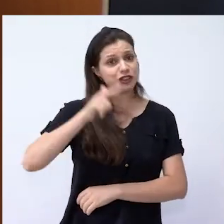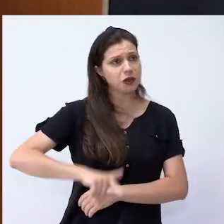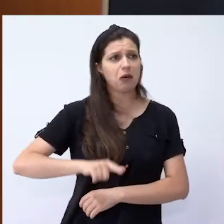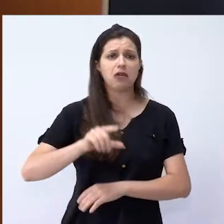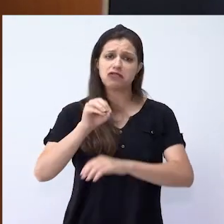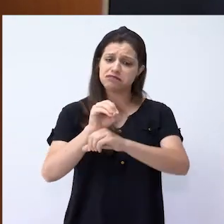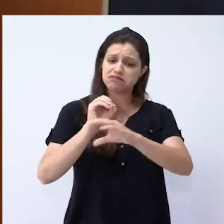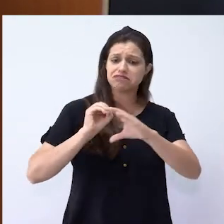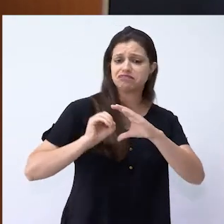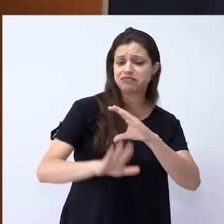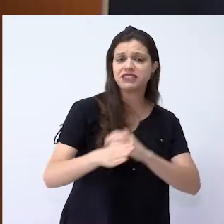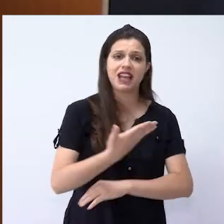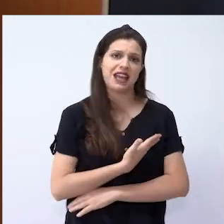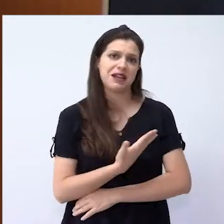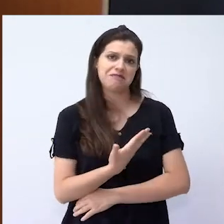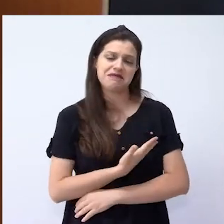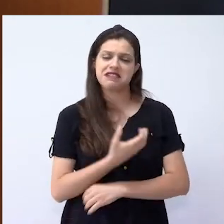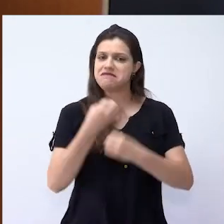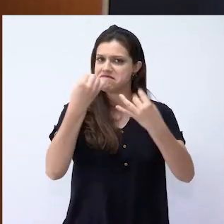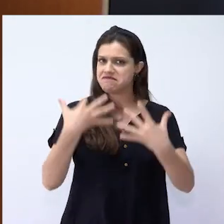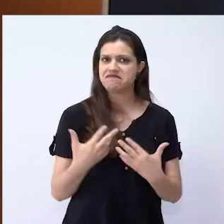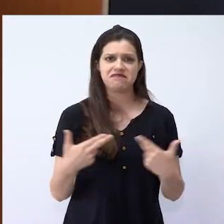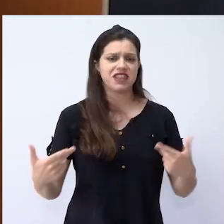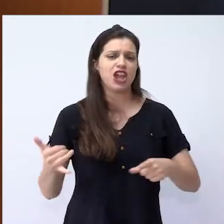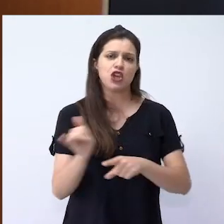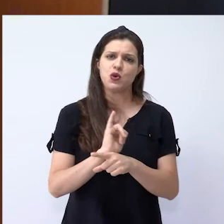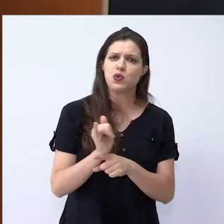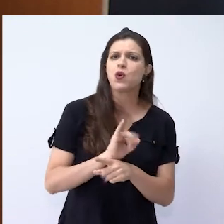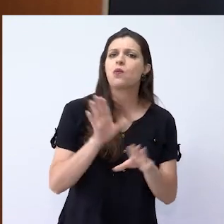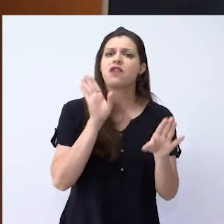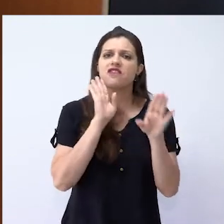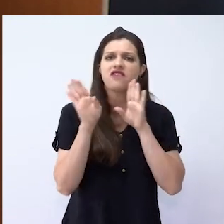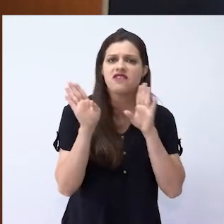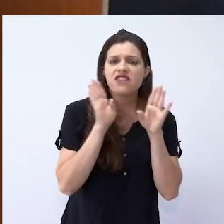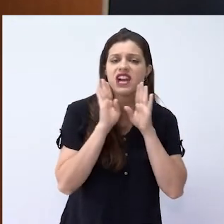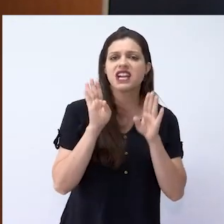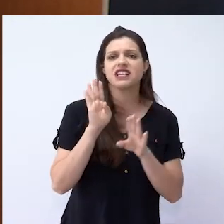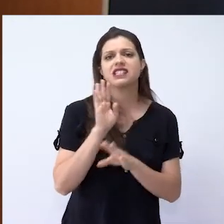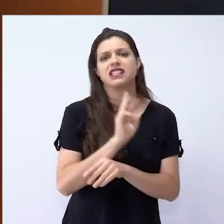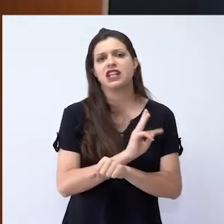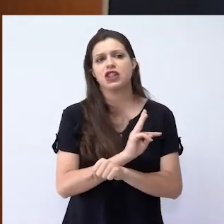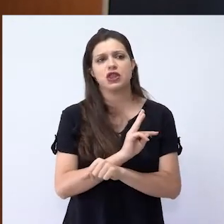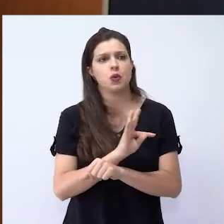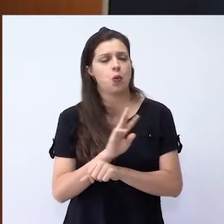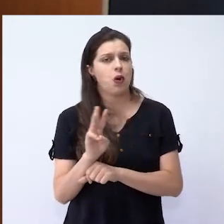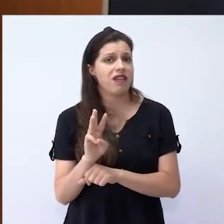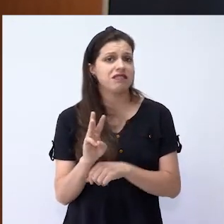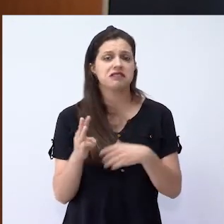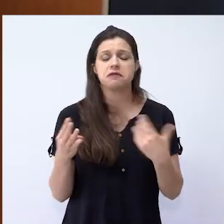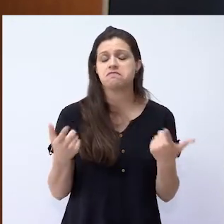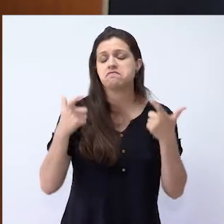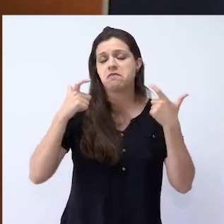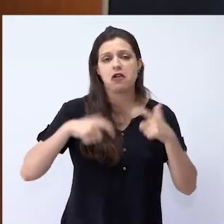assistir esse programa de novo, mandar para algum colega, deixar o seu comentário no YouTube, no Facebook, no Twitter, no